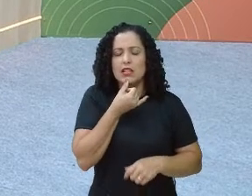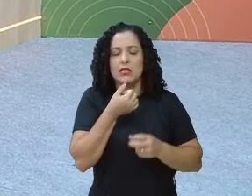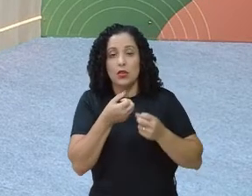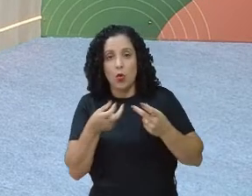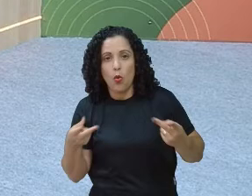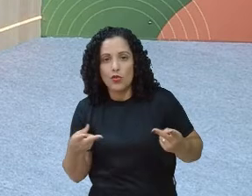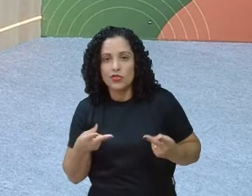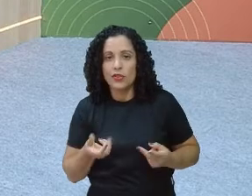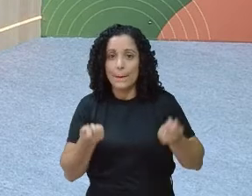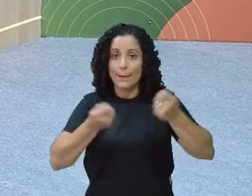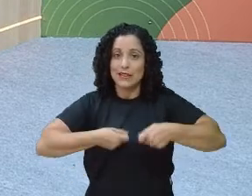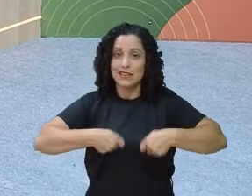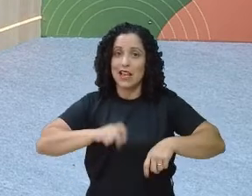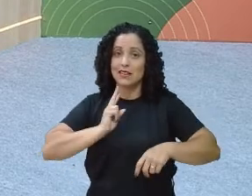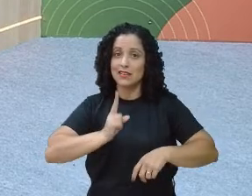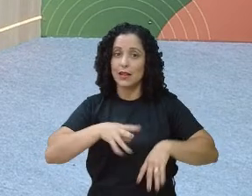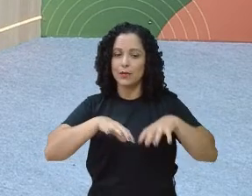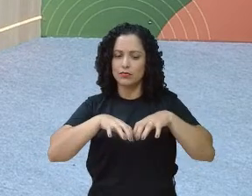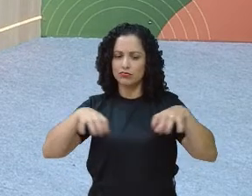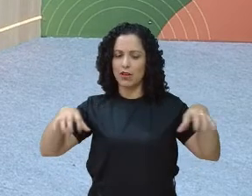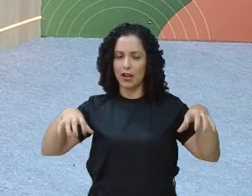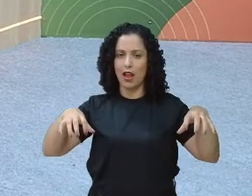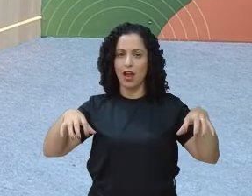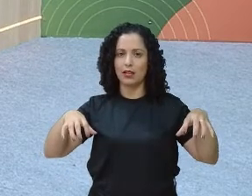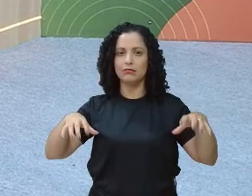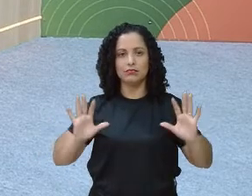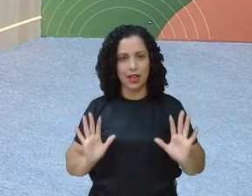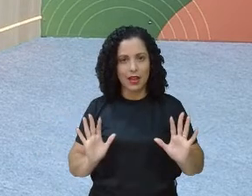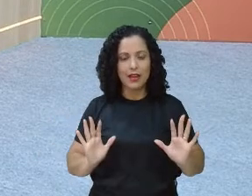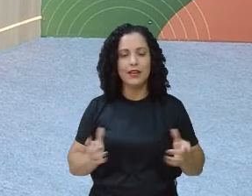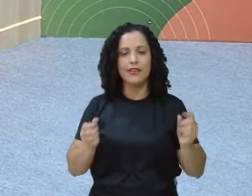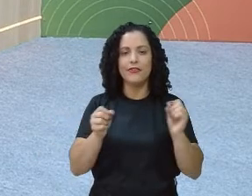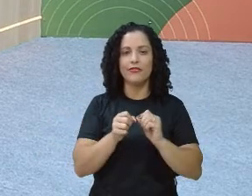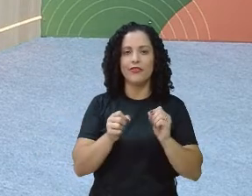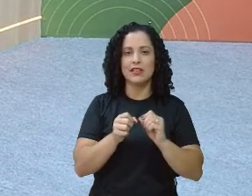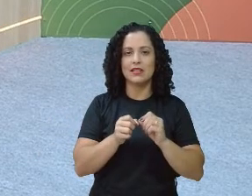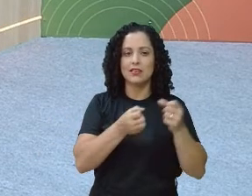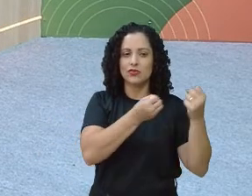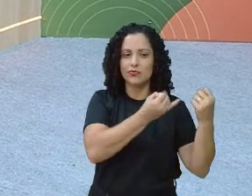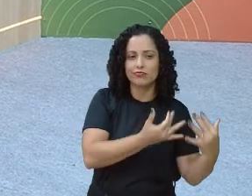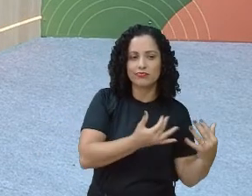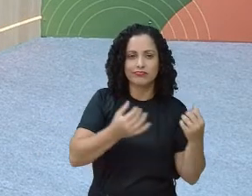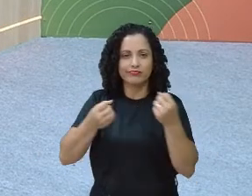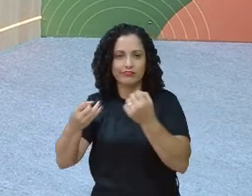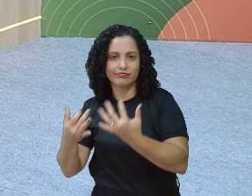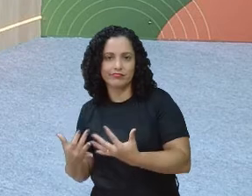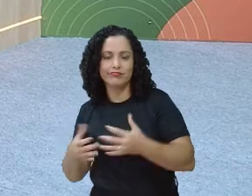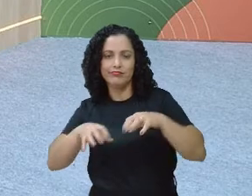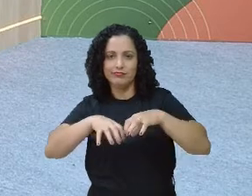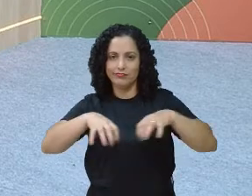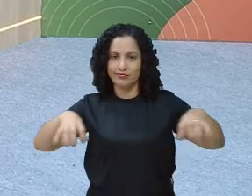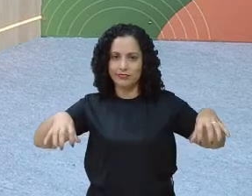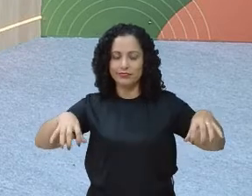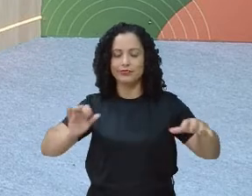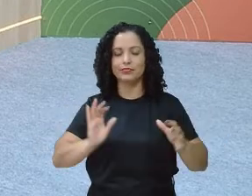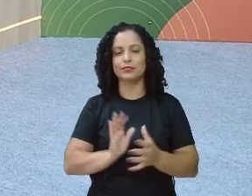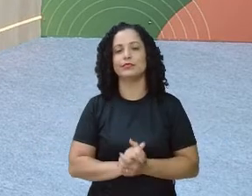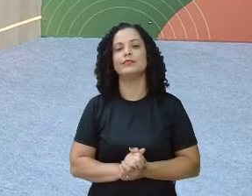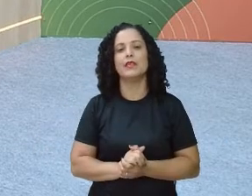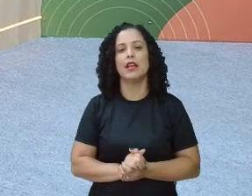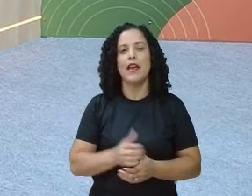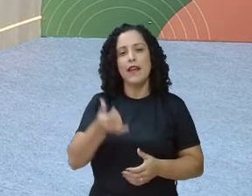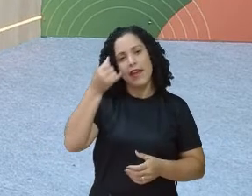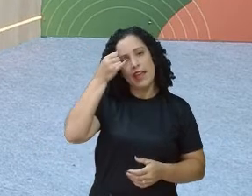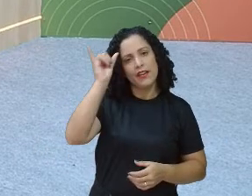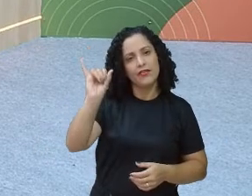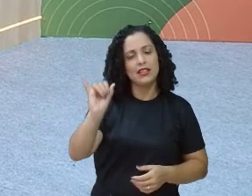bom separar, manter-se polido, tá certo? E fazer essa distinção entre as coisas e as pessoas também, para não ofender